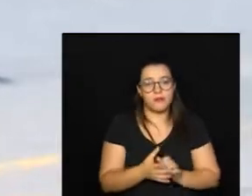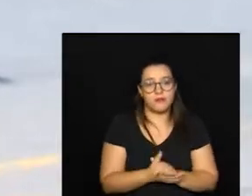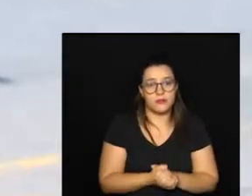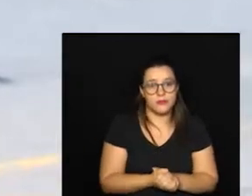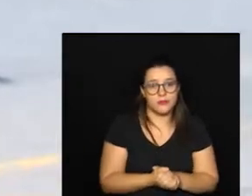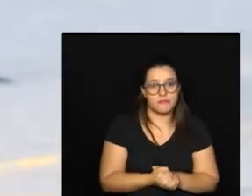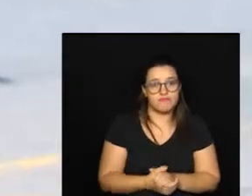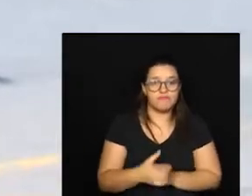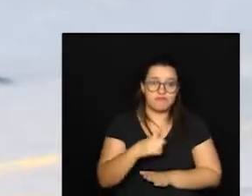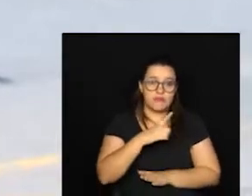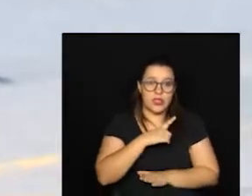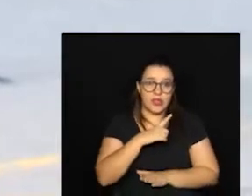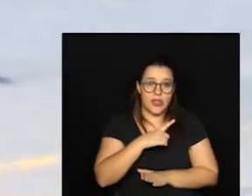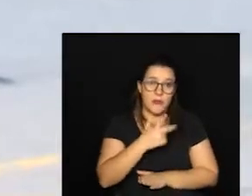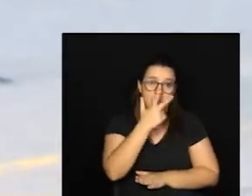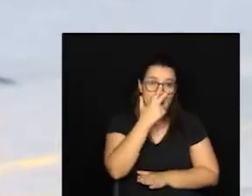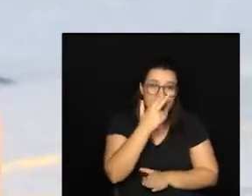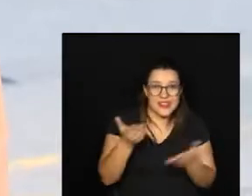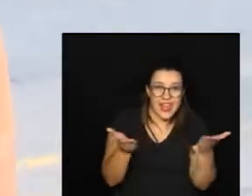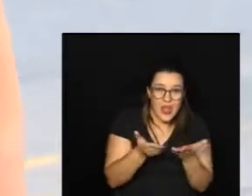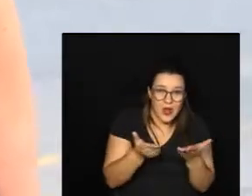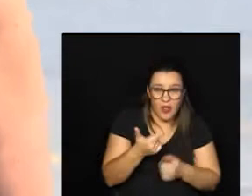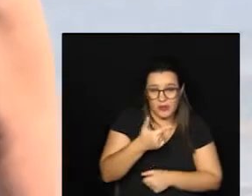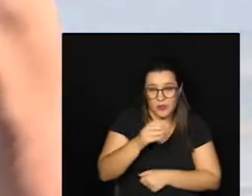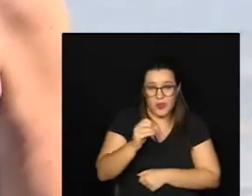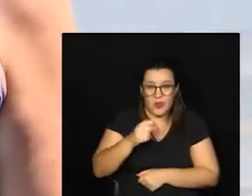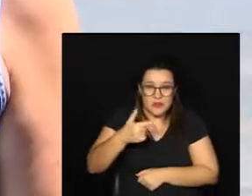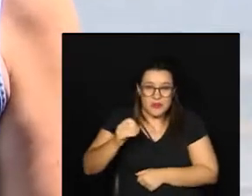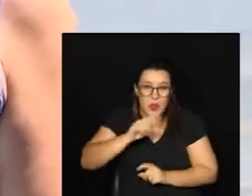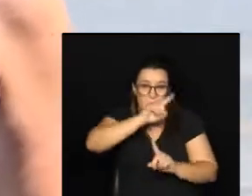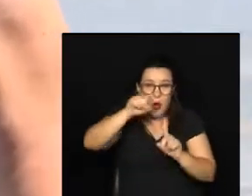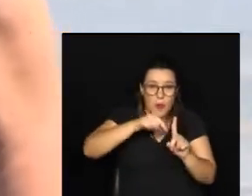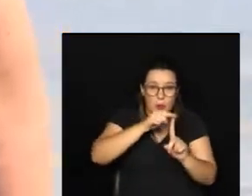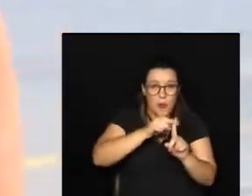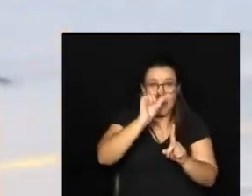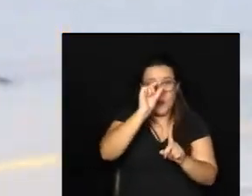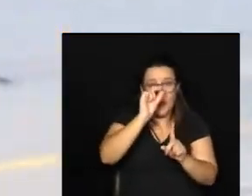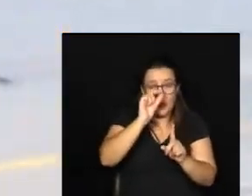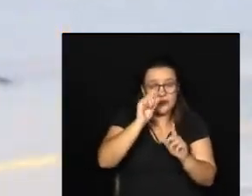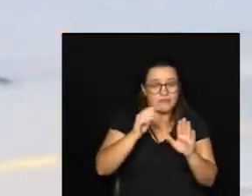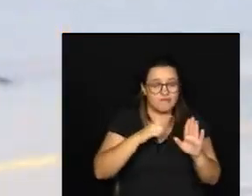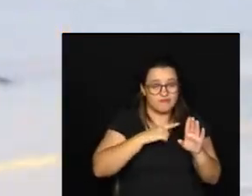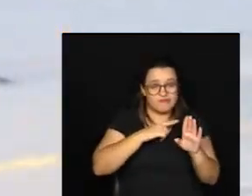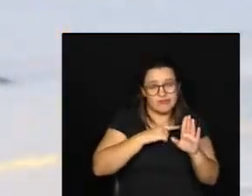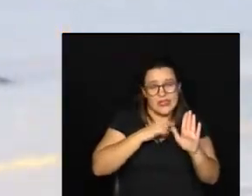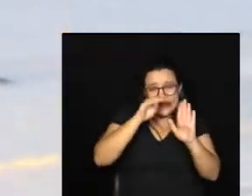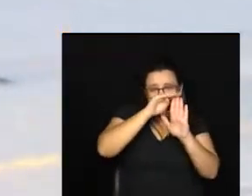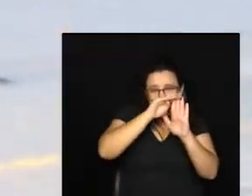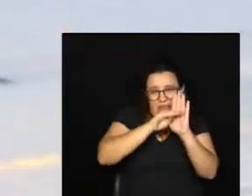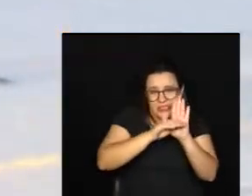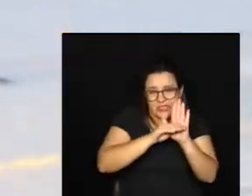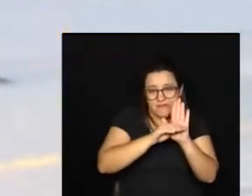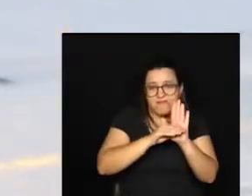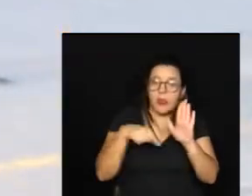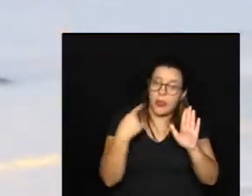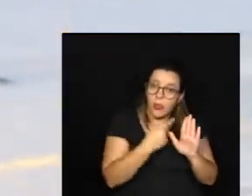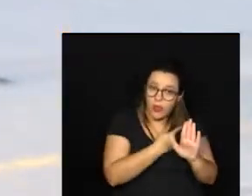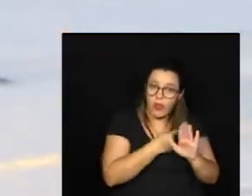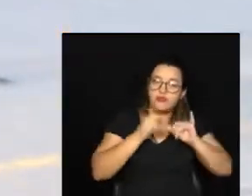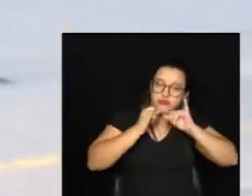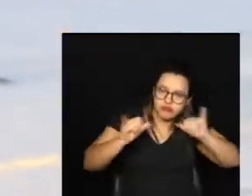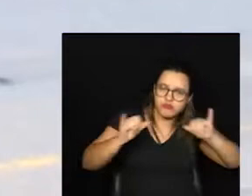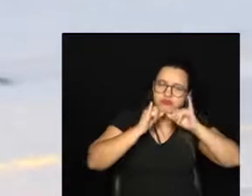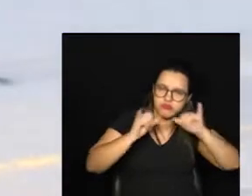algumas coberturas que estão abaixo da meta esperada pelo Ministério da Saúde. Precisamos trabalhar